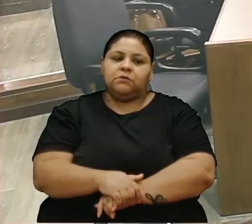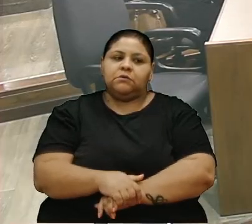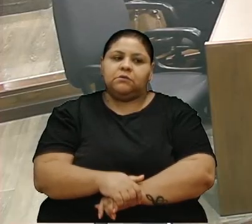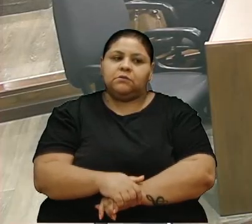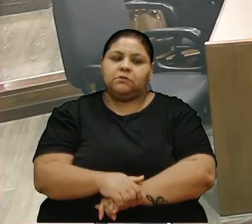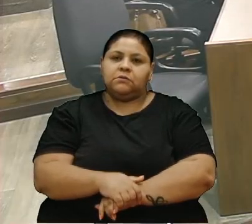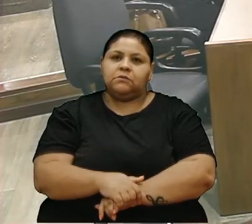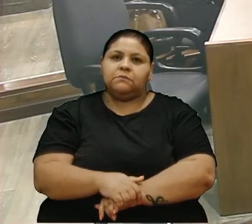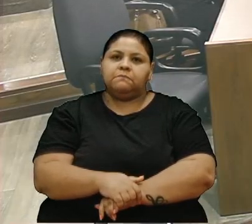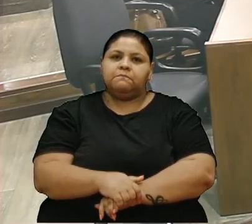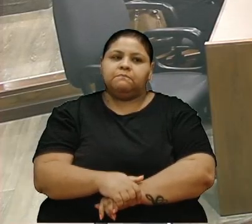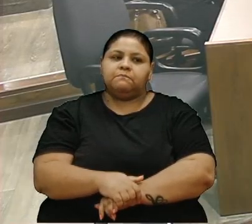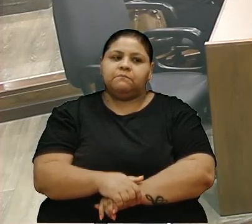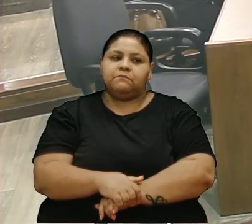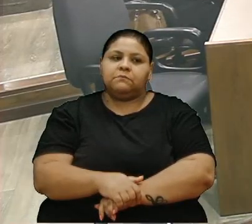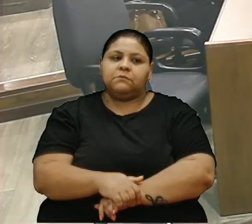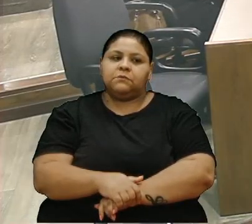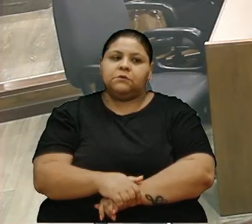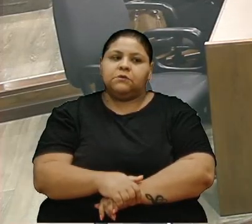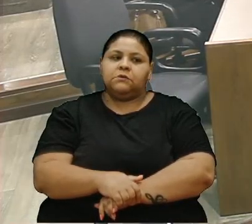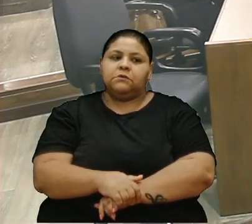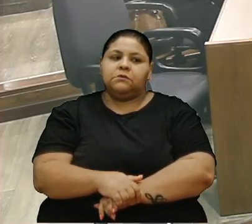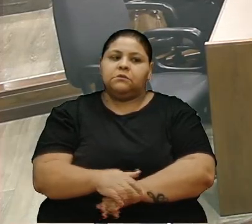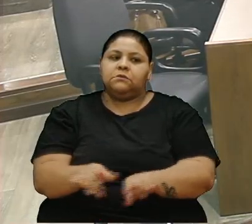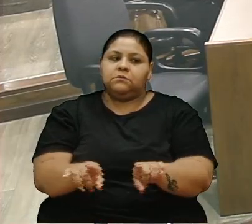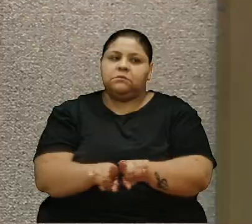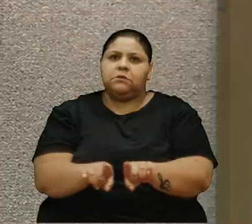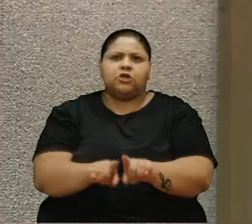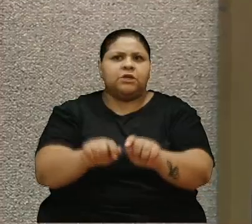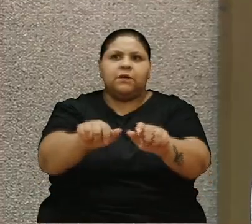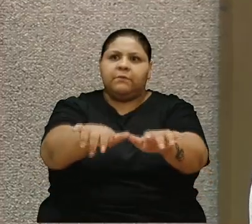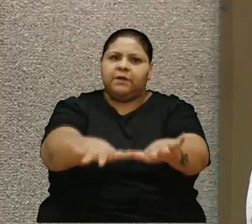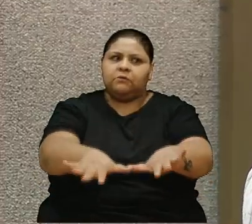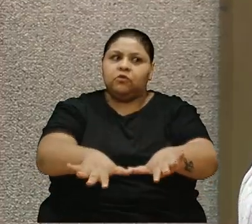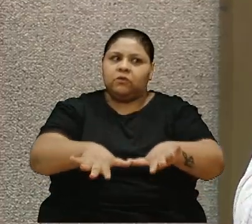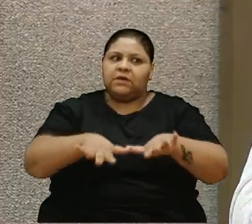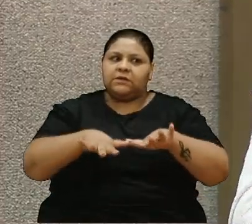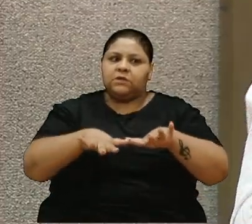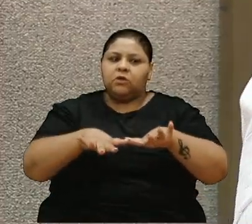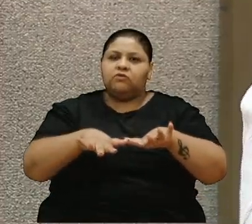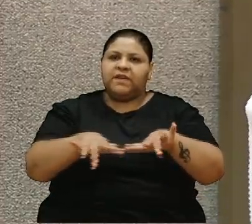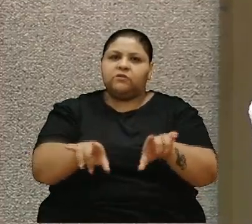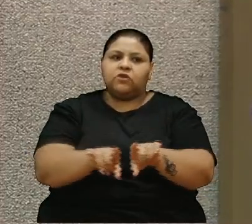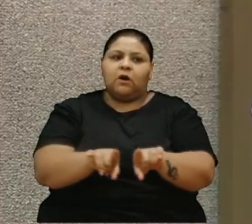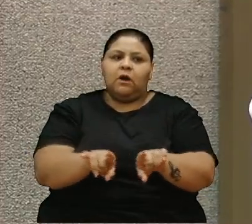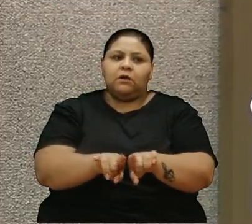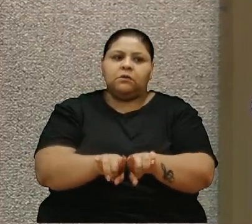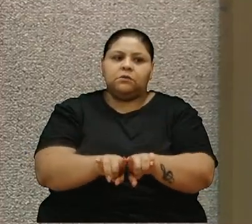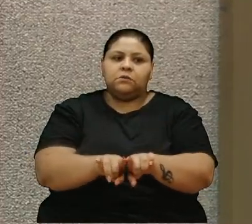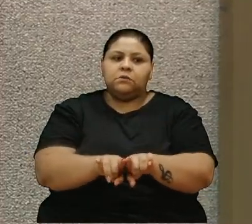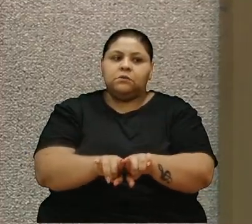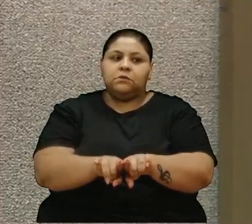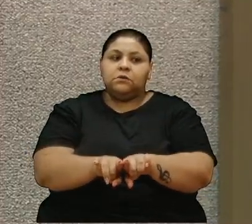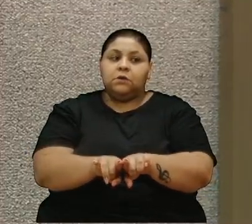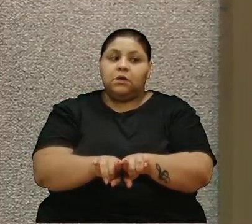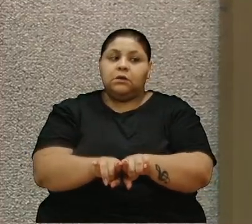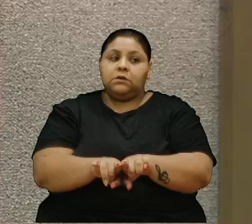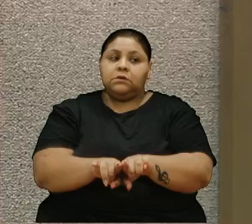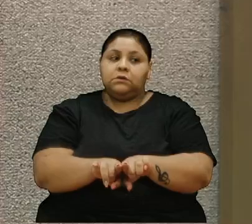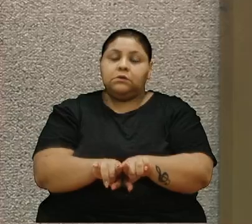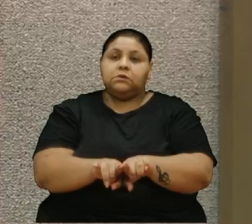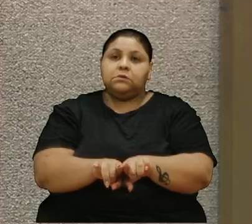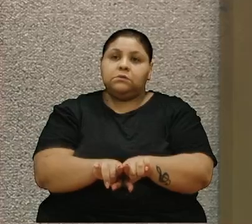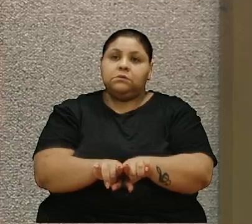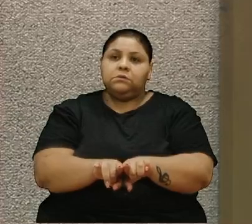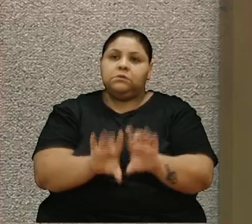Minha alegria de entrar nesse plenário hoje pela manhã e vislumbrarmos aqui